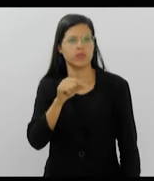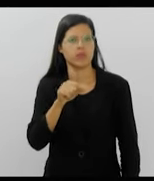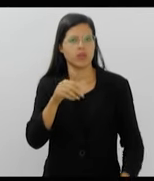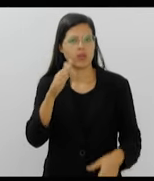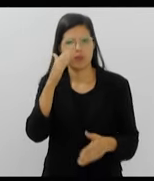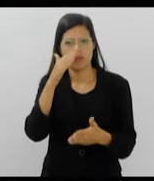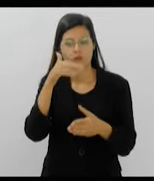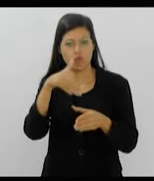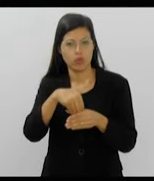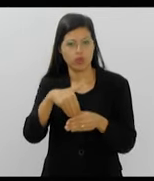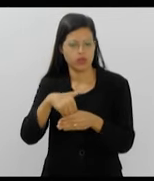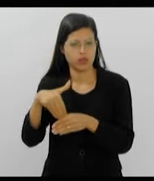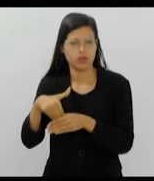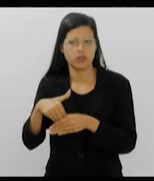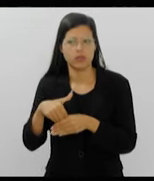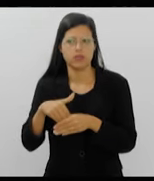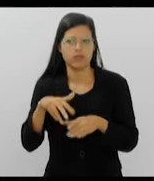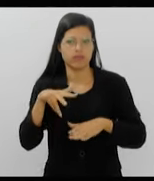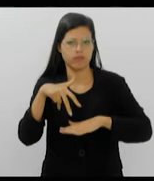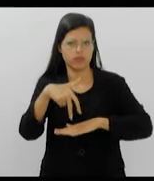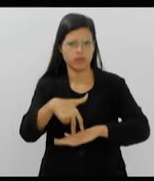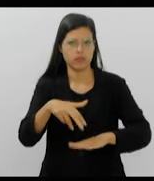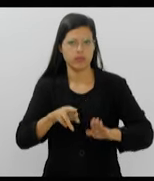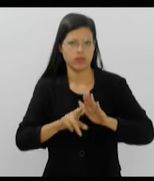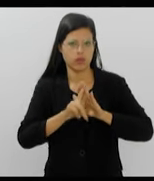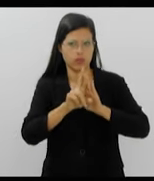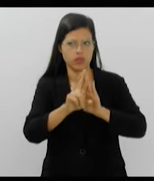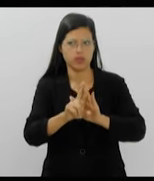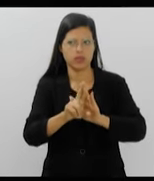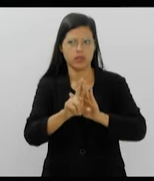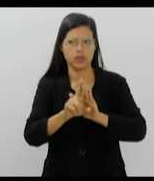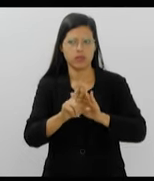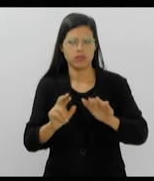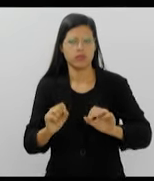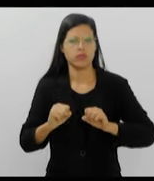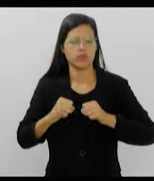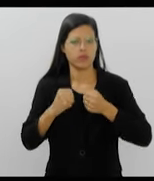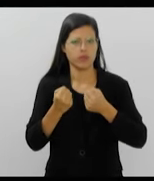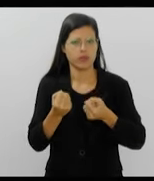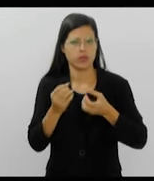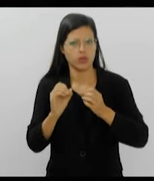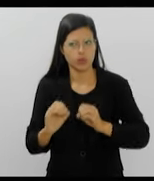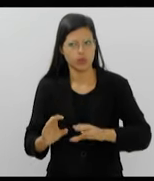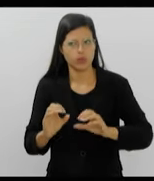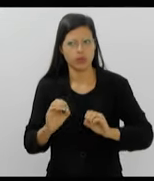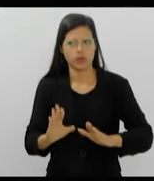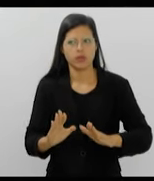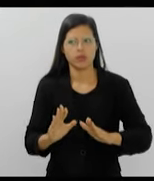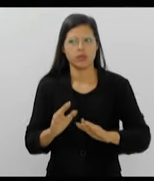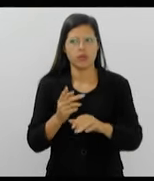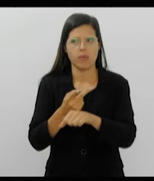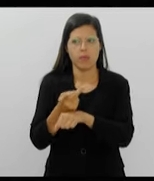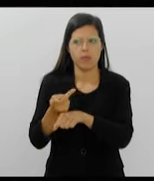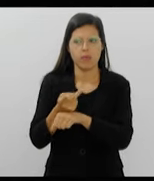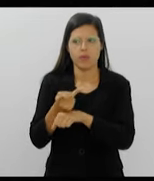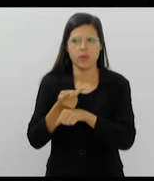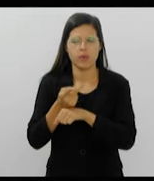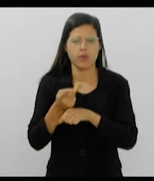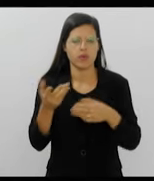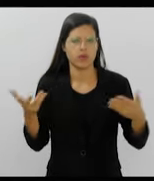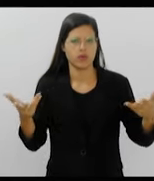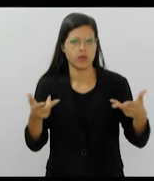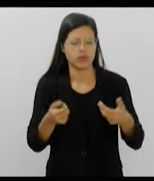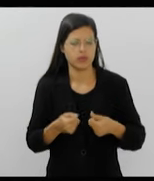voto para estar aqui representando. Defender a educação, buscar eficiência na segurança